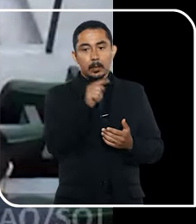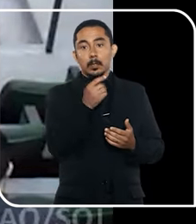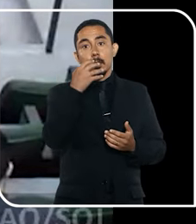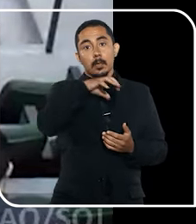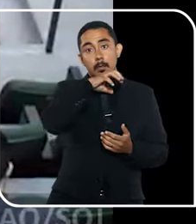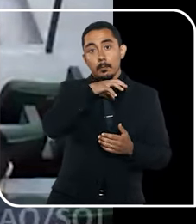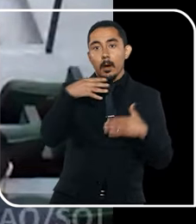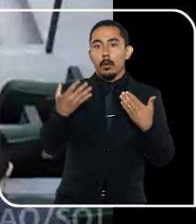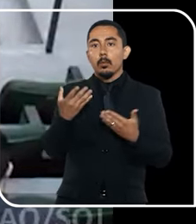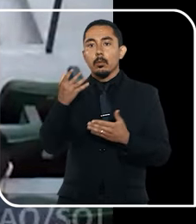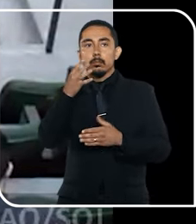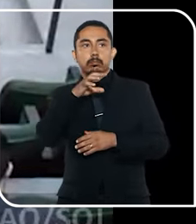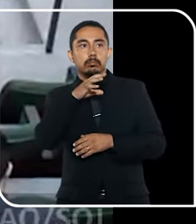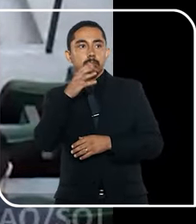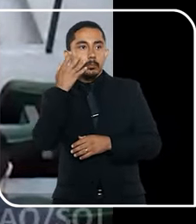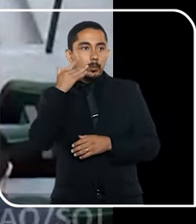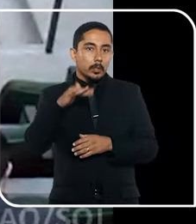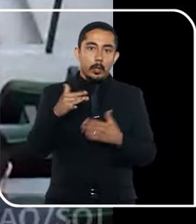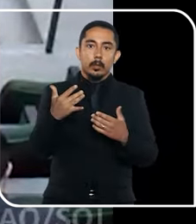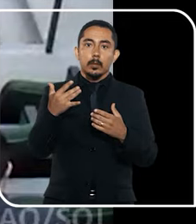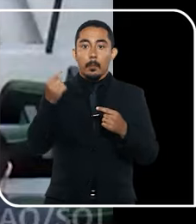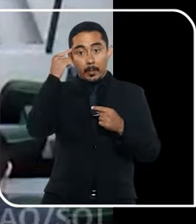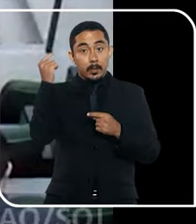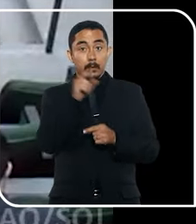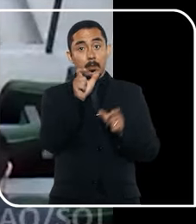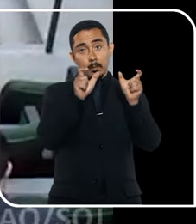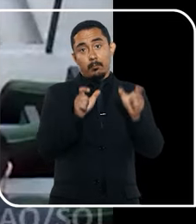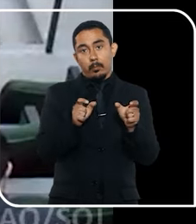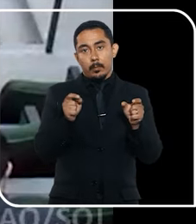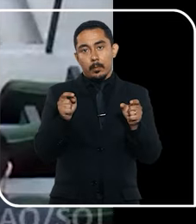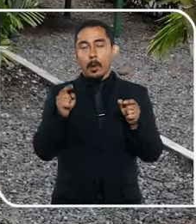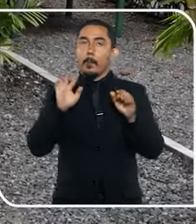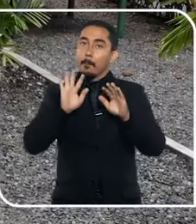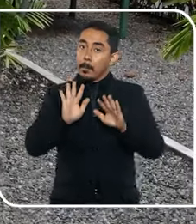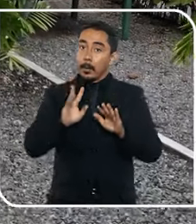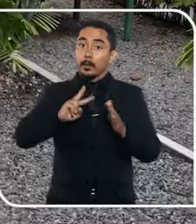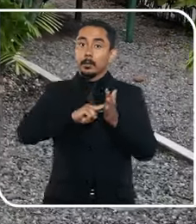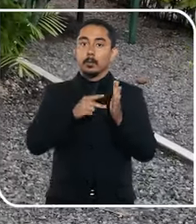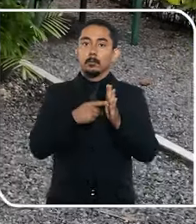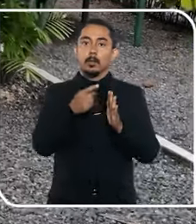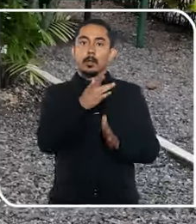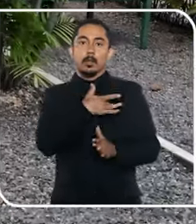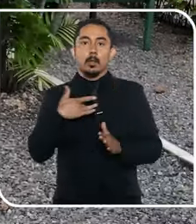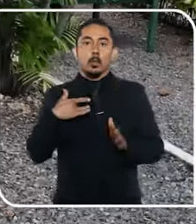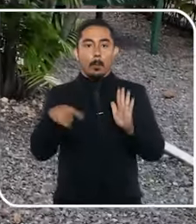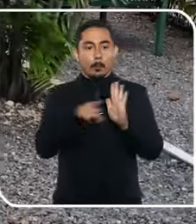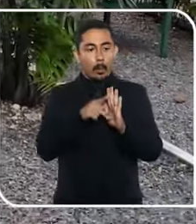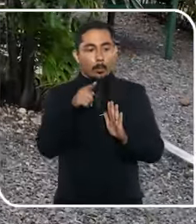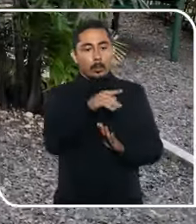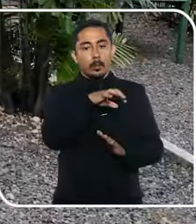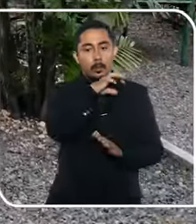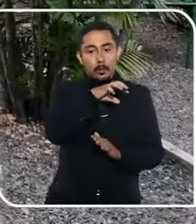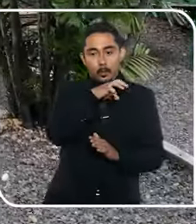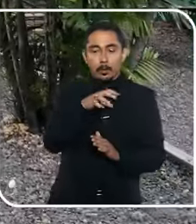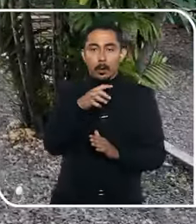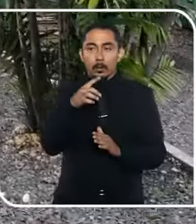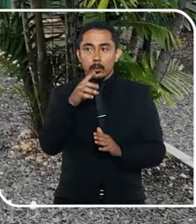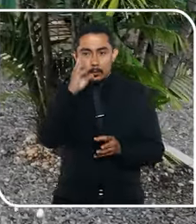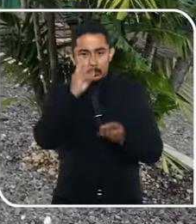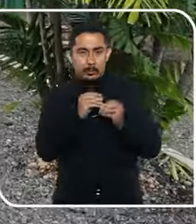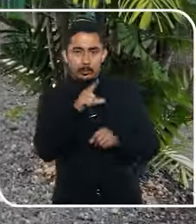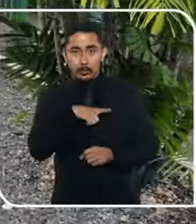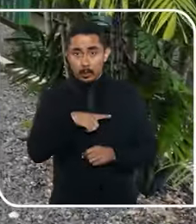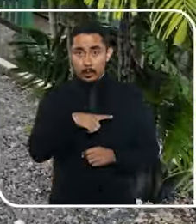afeto tutelado é o das pessoas. Todavia, isso não significa que a saúde do animal de estimação não é levada em